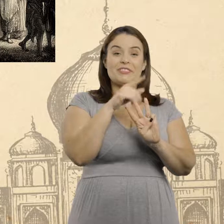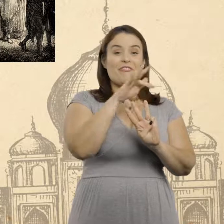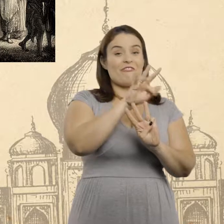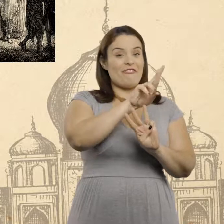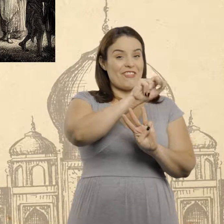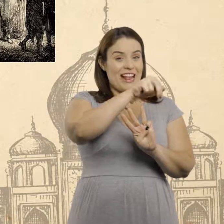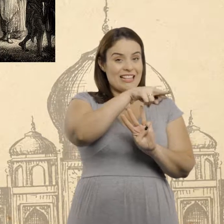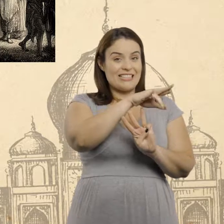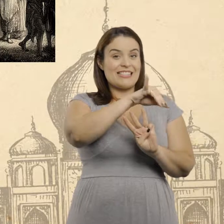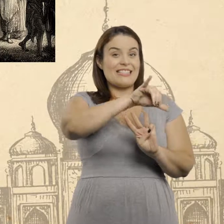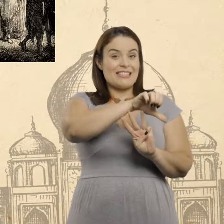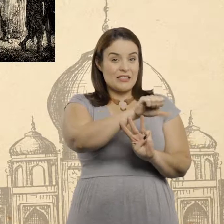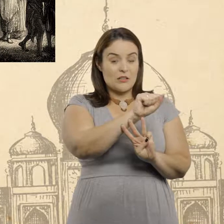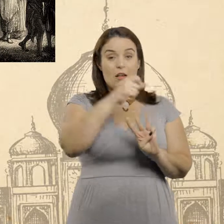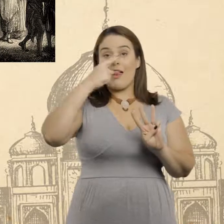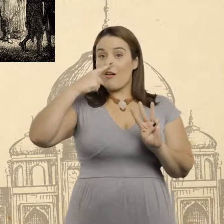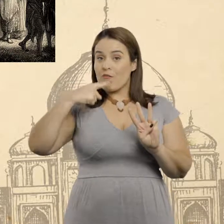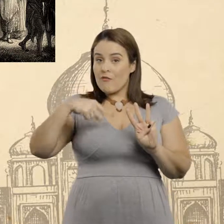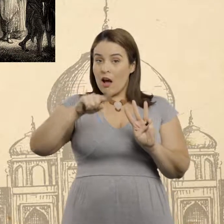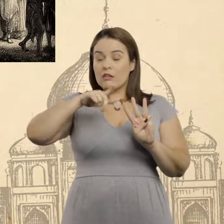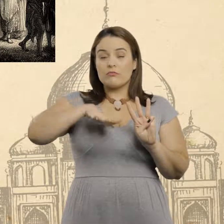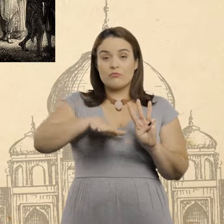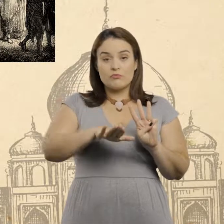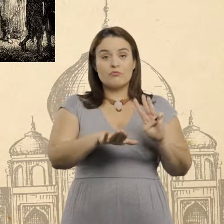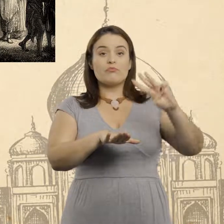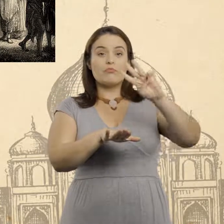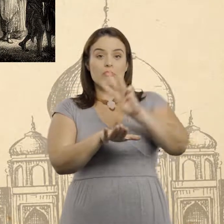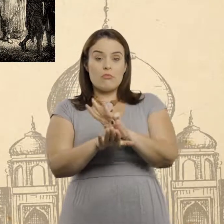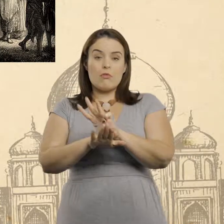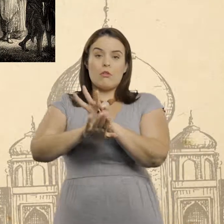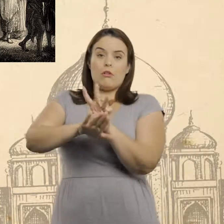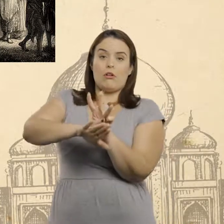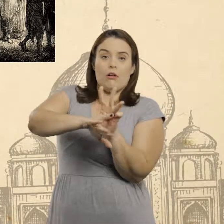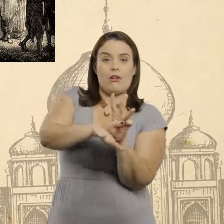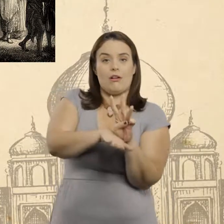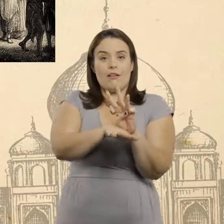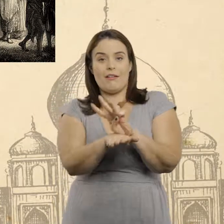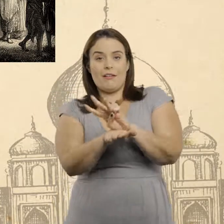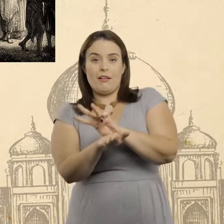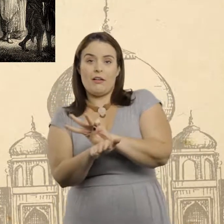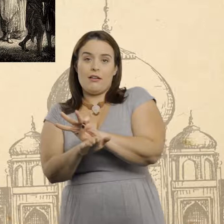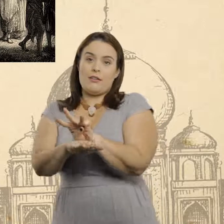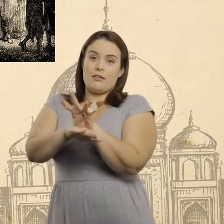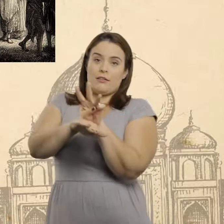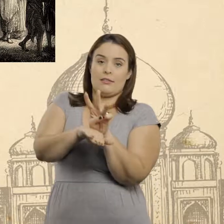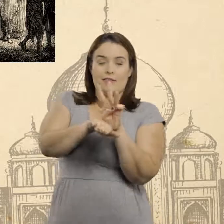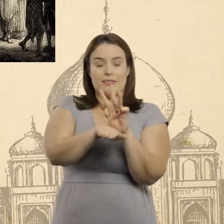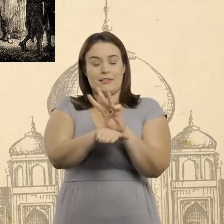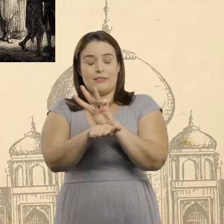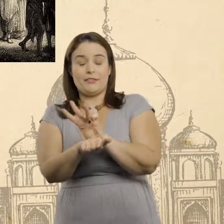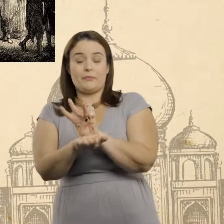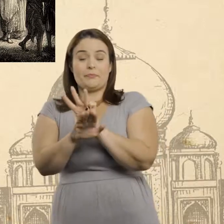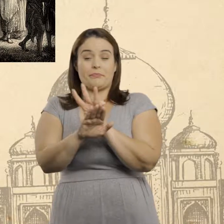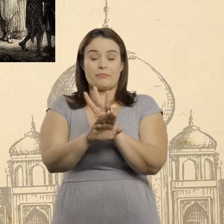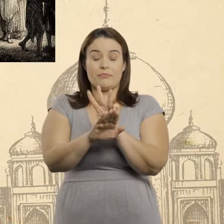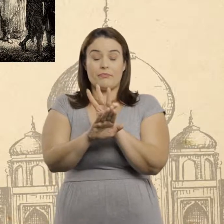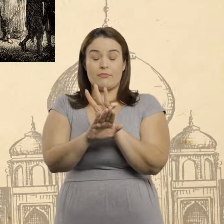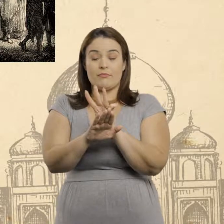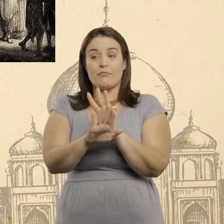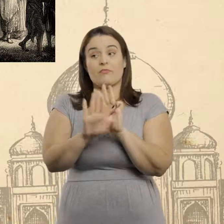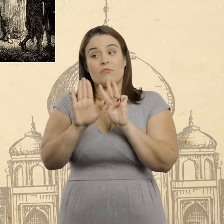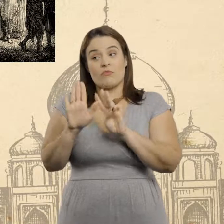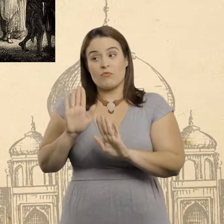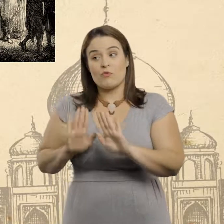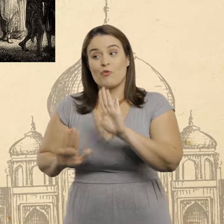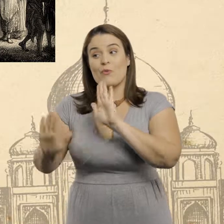em cima do elefante. Eles balançavam bastante por causa do movimento do animal. Phileas Fogg falou para Passepartout não